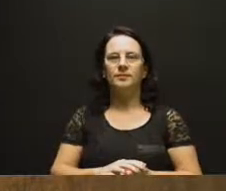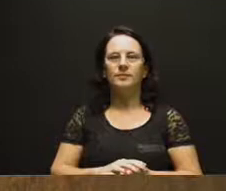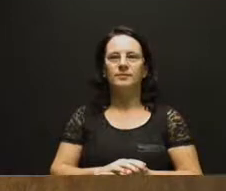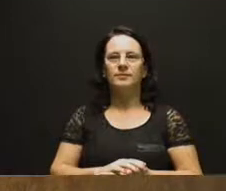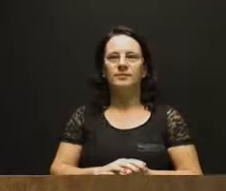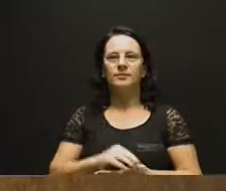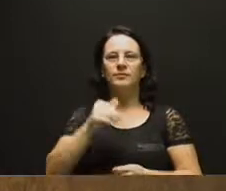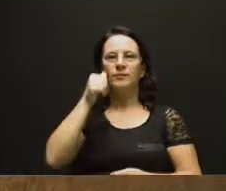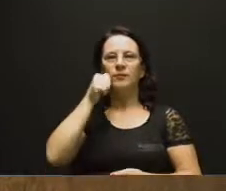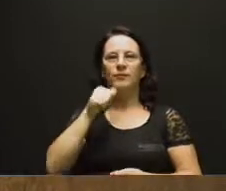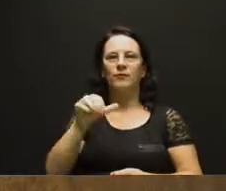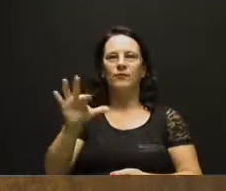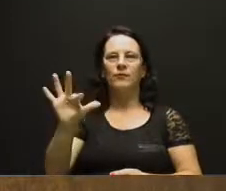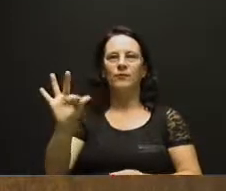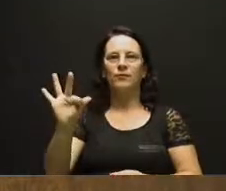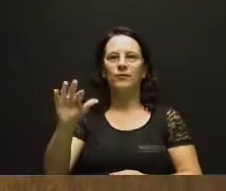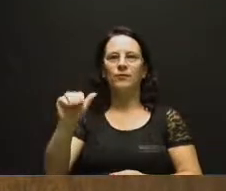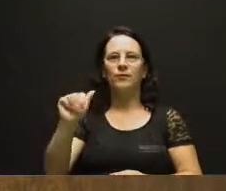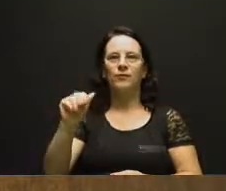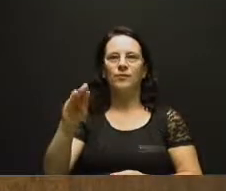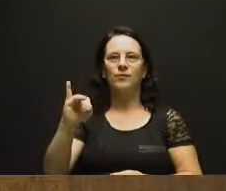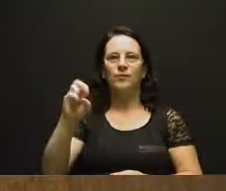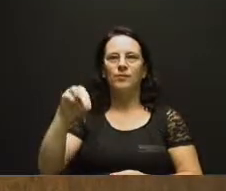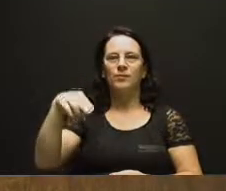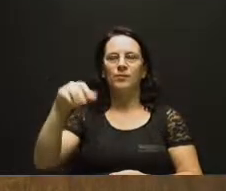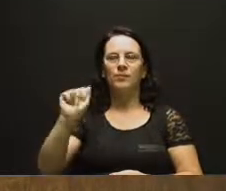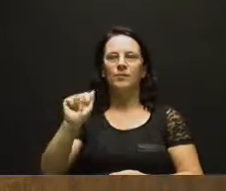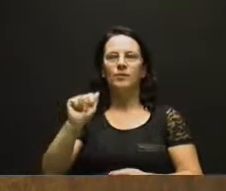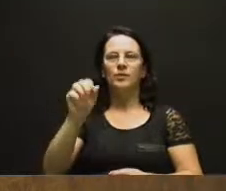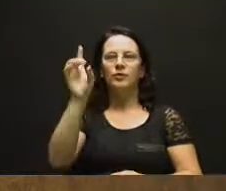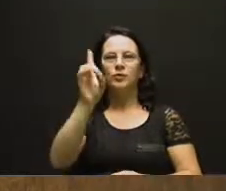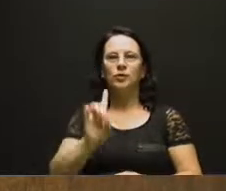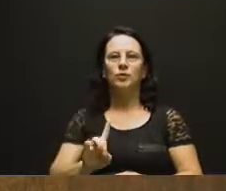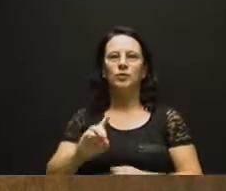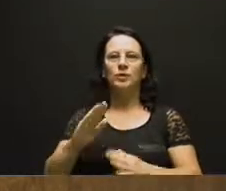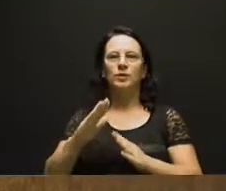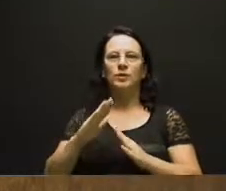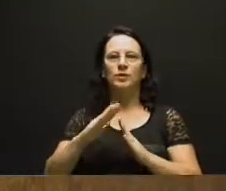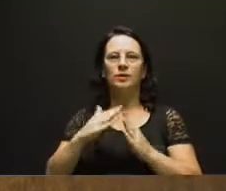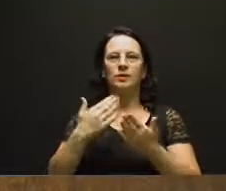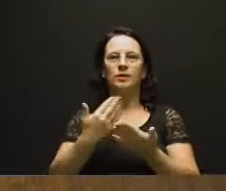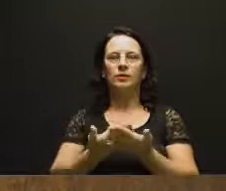fabiana affonso diretora da escola criança feliz